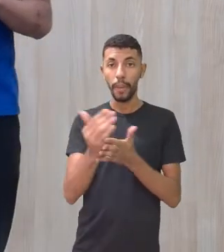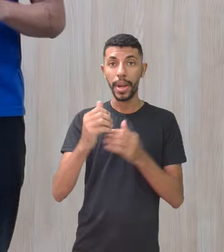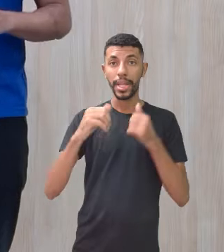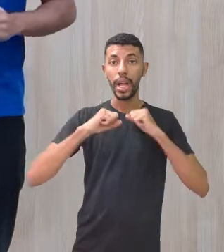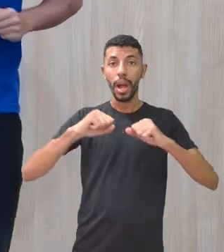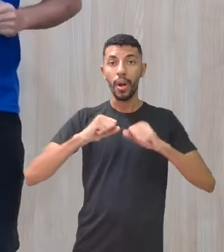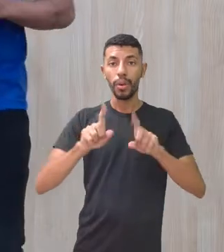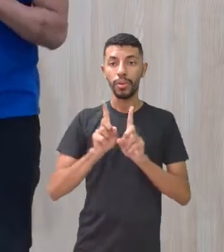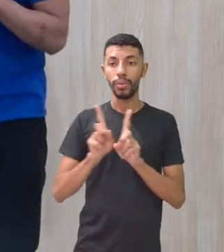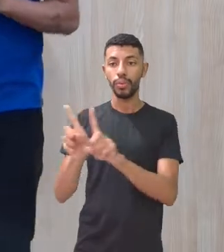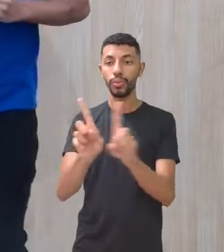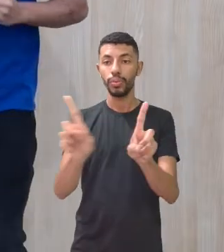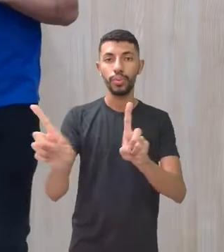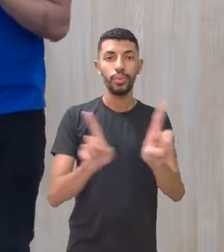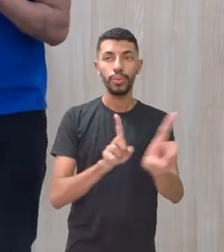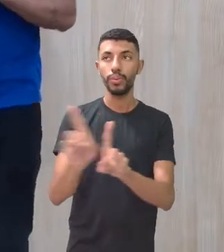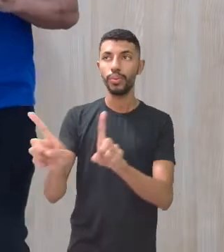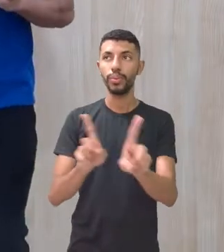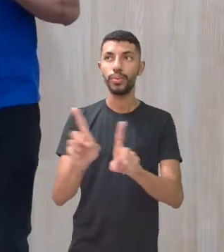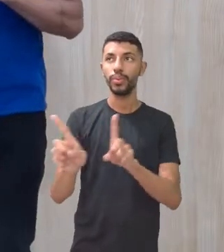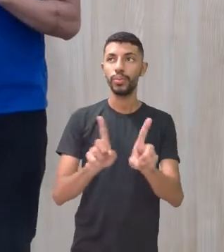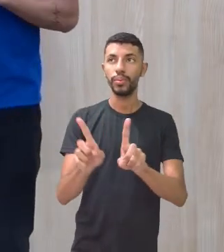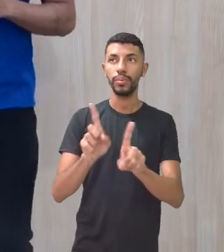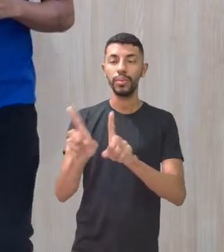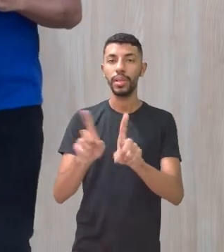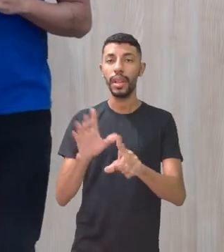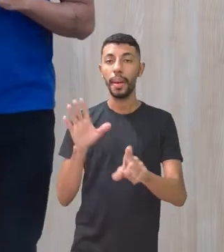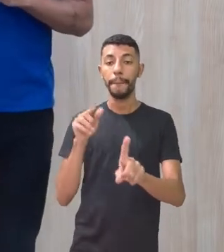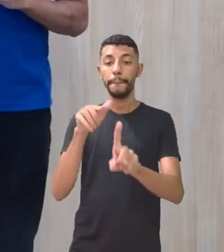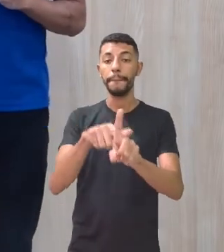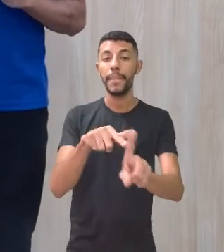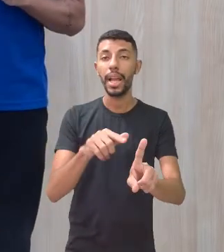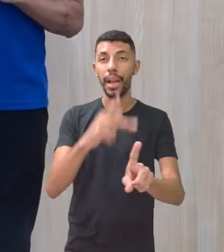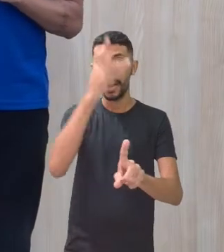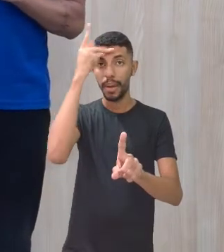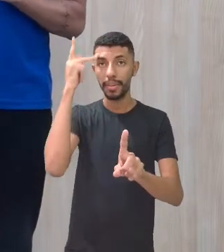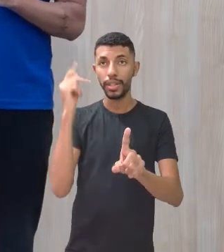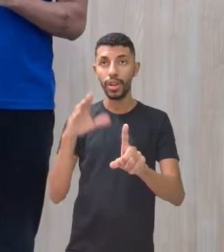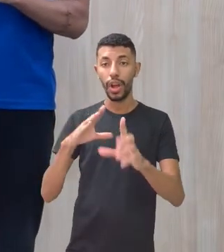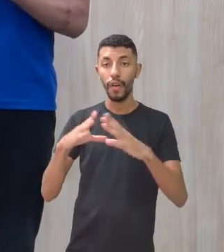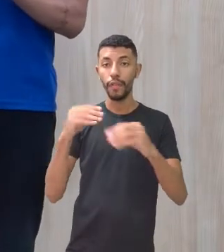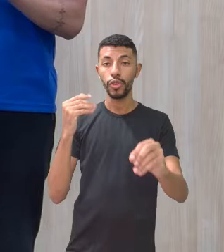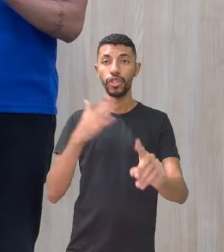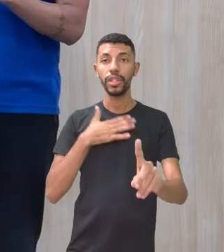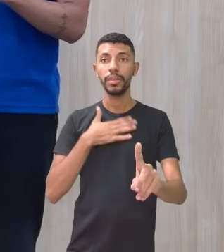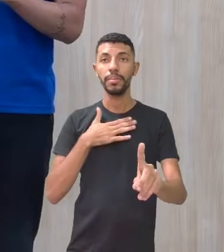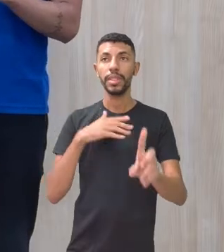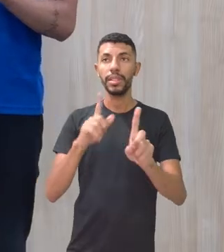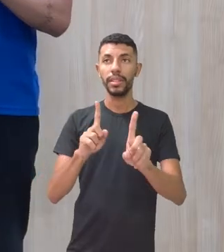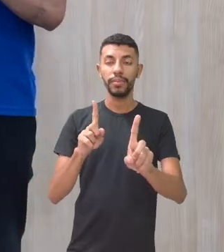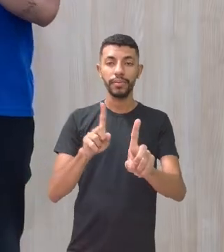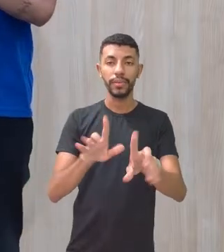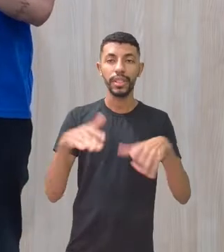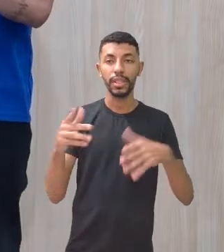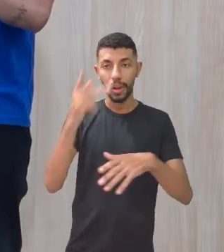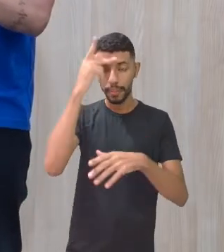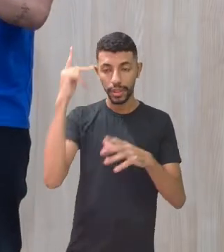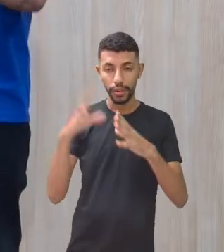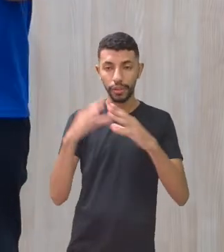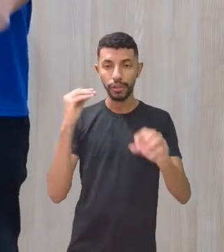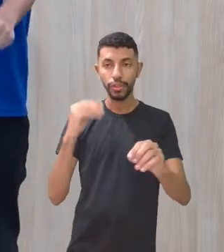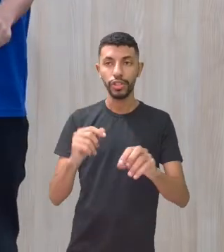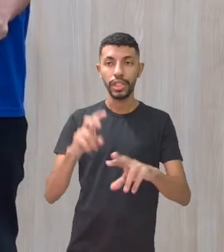correr. Então, eu estou correndo aqui atrás de pegar a pessoa lá que está fugindo de mim. Então, essa pessoa vai fugir